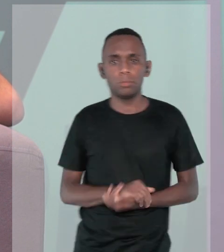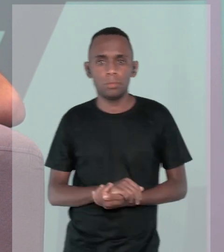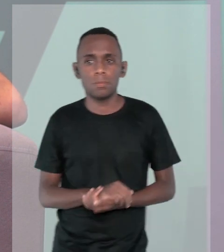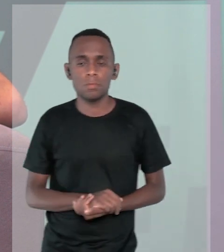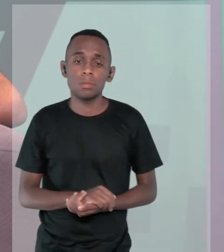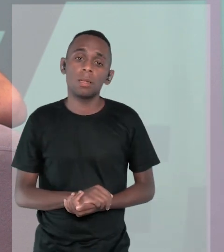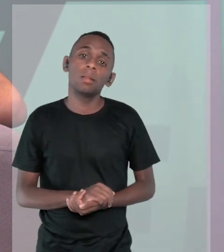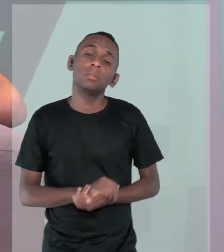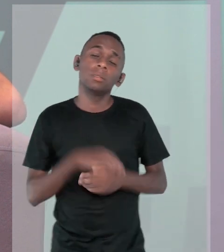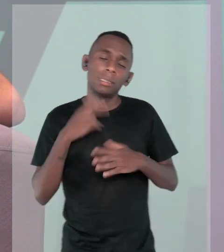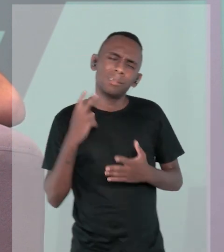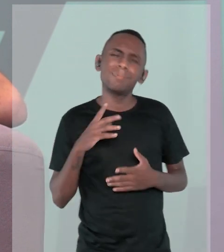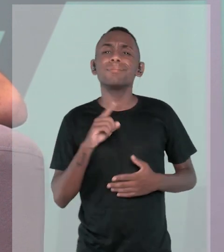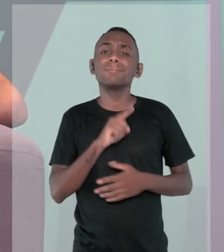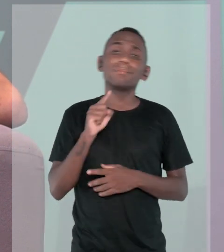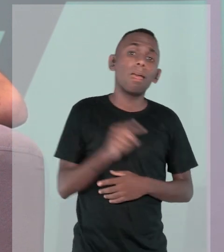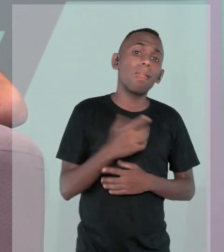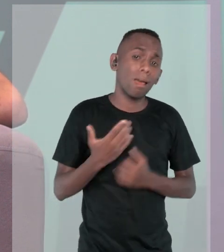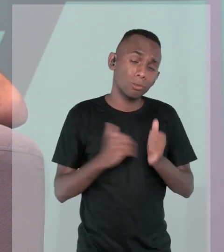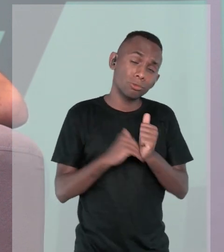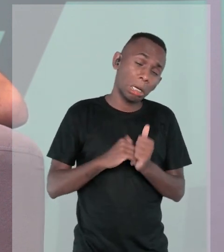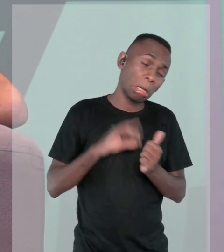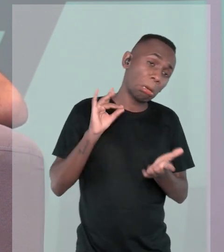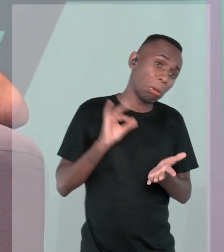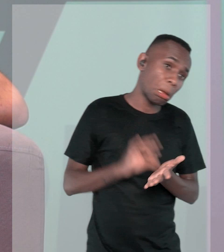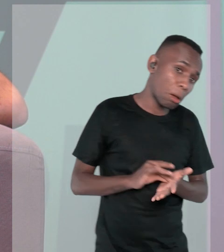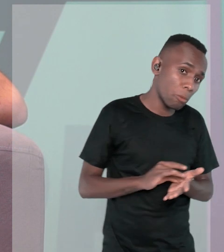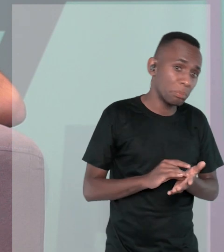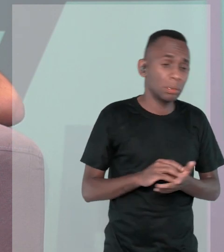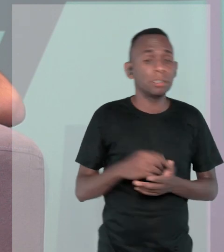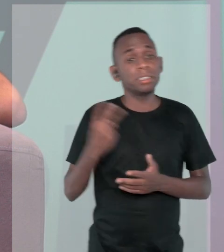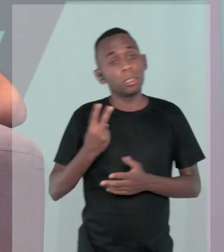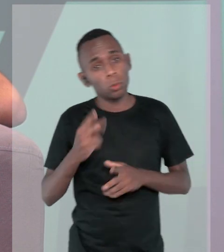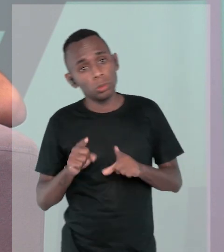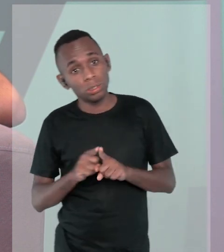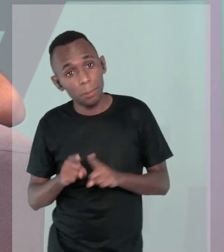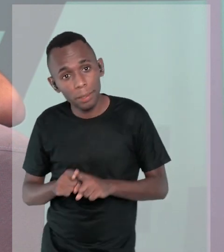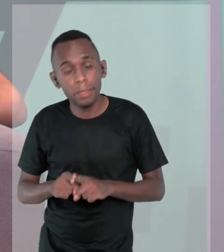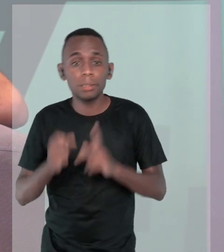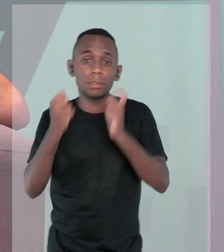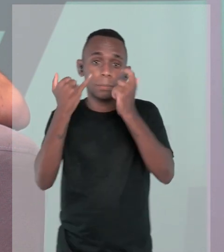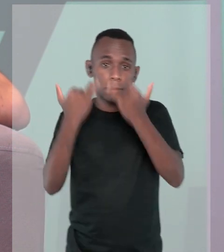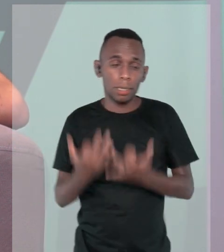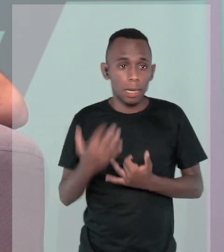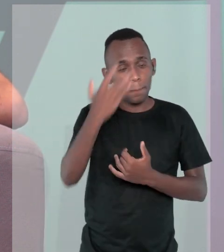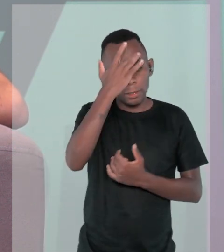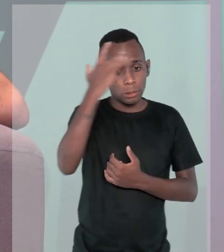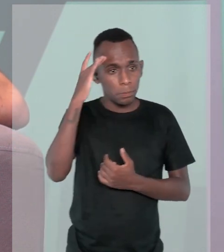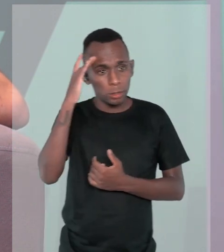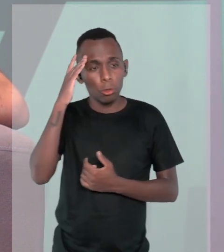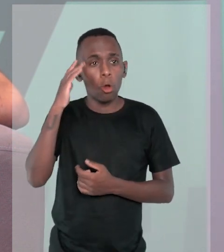Então, primeira camada é, será que é segredo mesmo? Segundo, é explicar para as pessoas